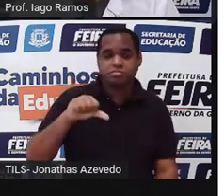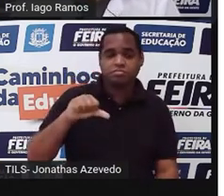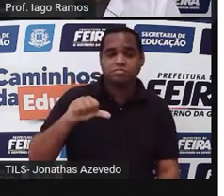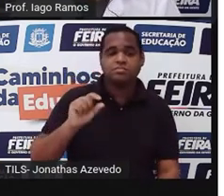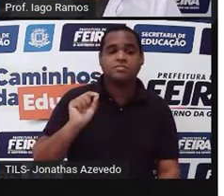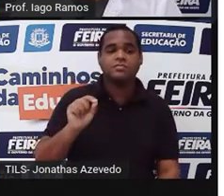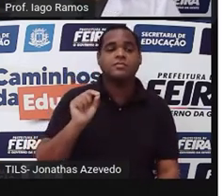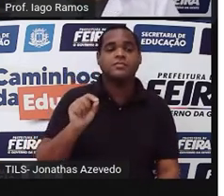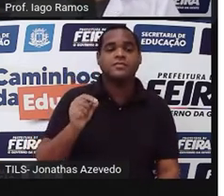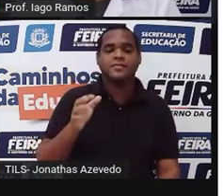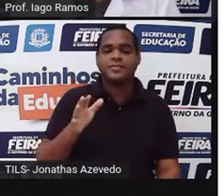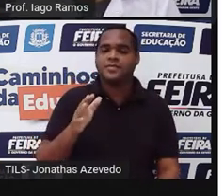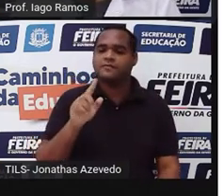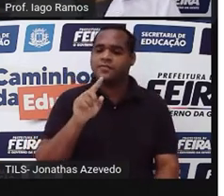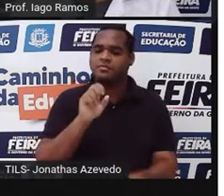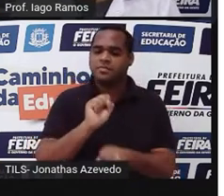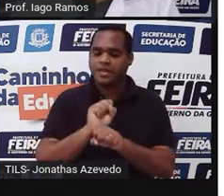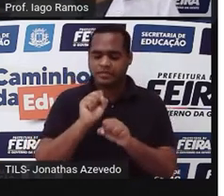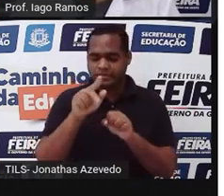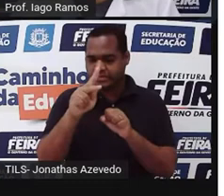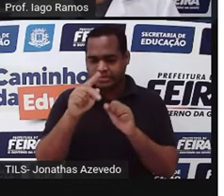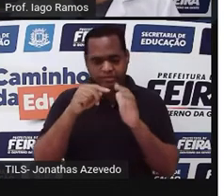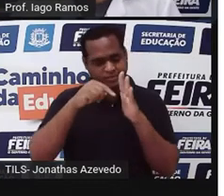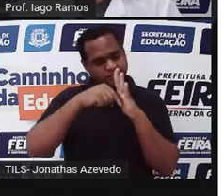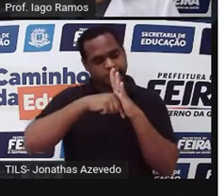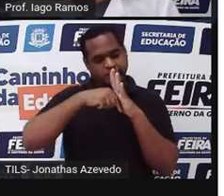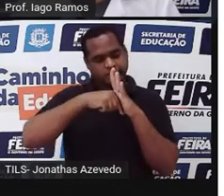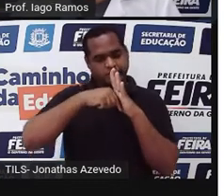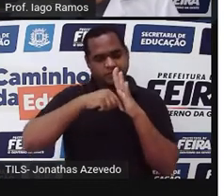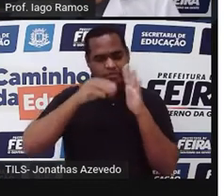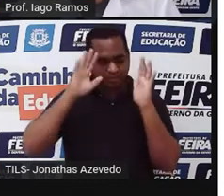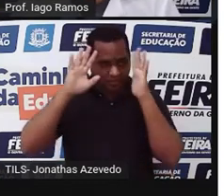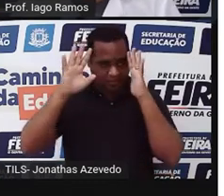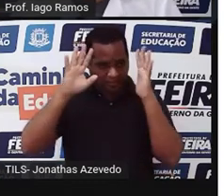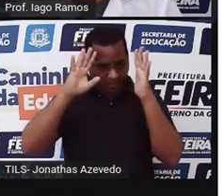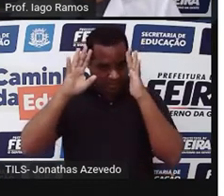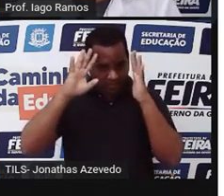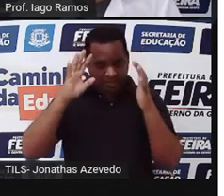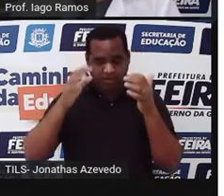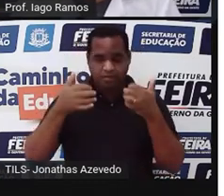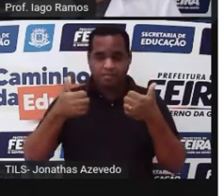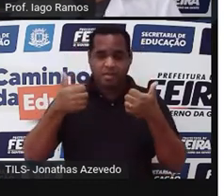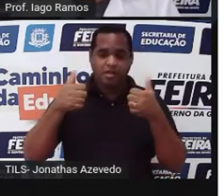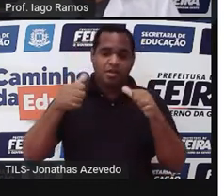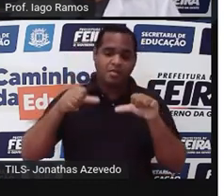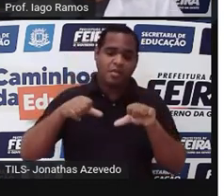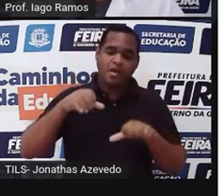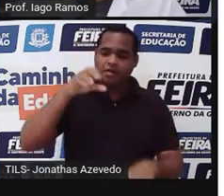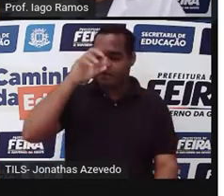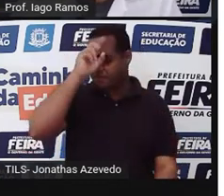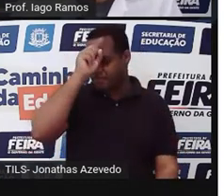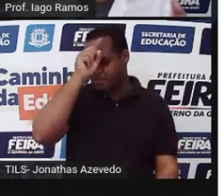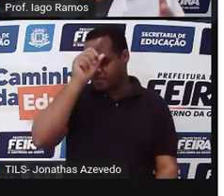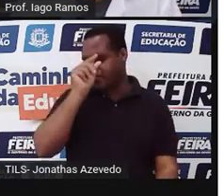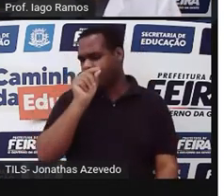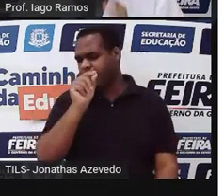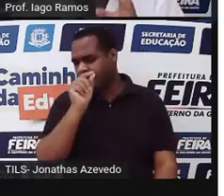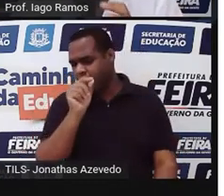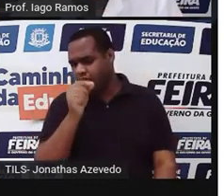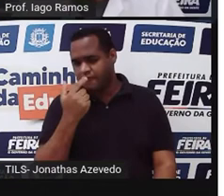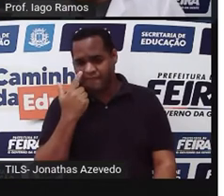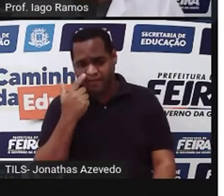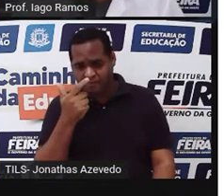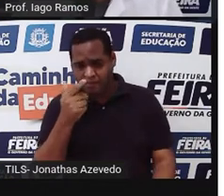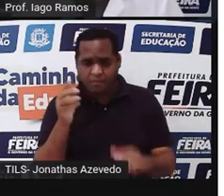né que você parasse e pensasse agora um pouquinho tá o quanto você entendeu do que foi visto